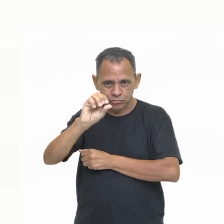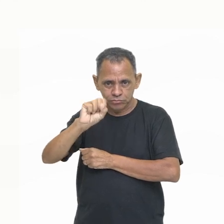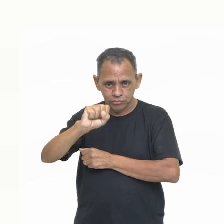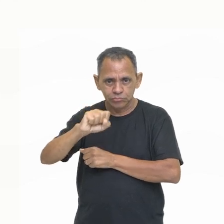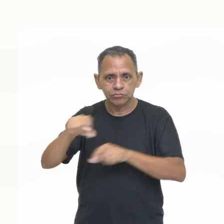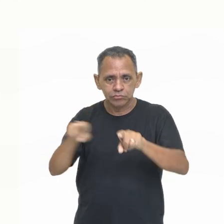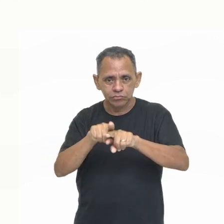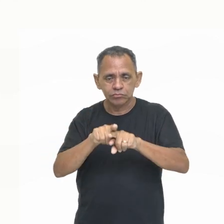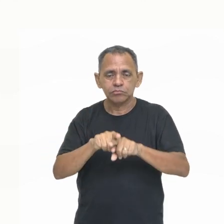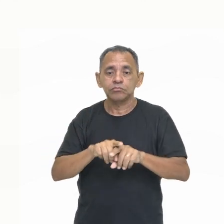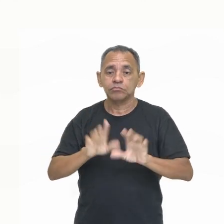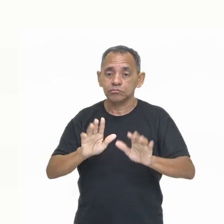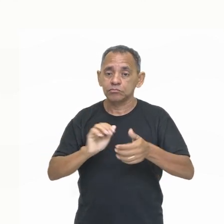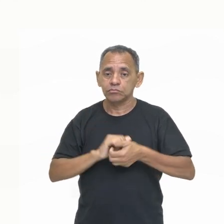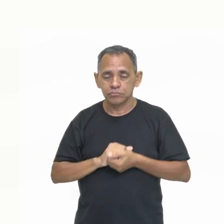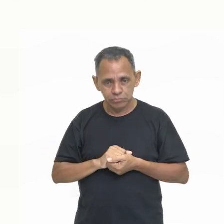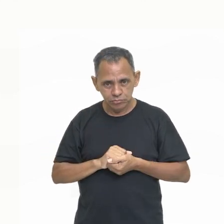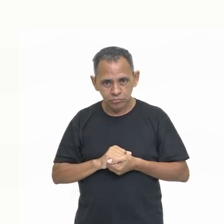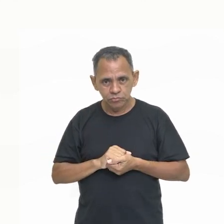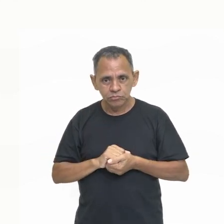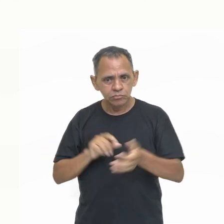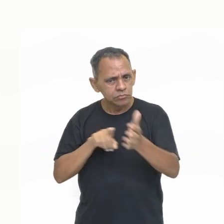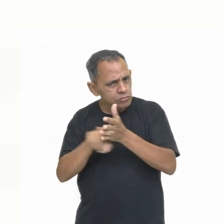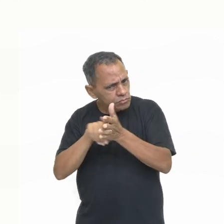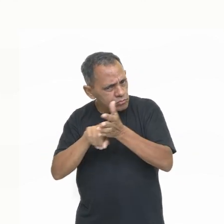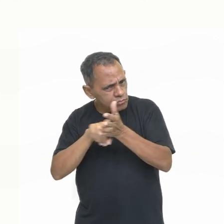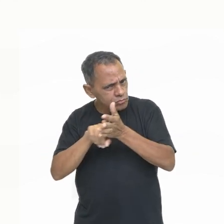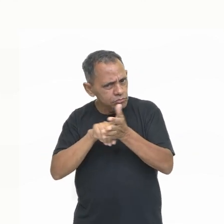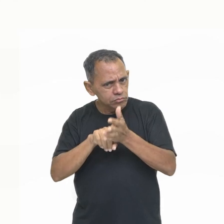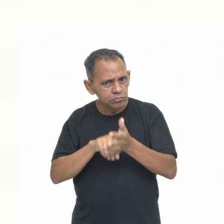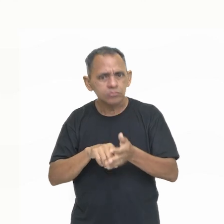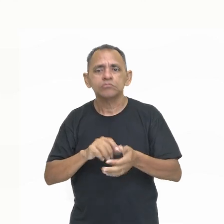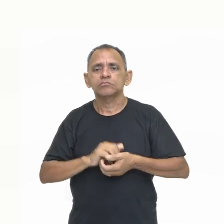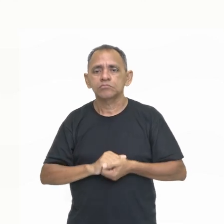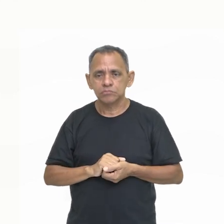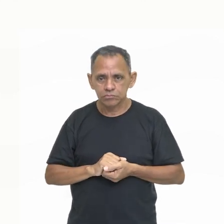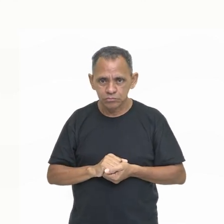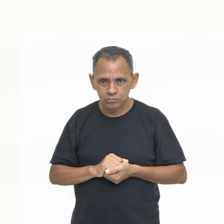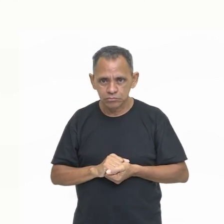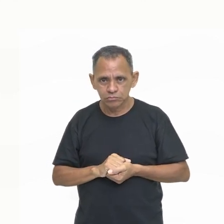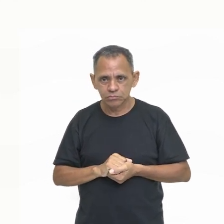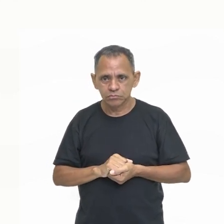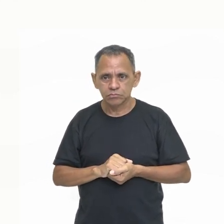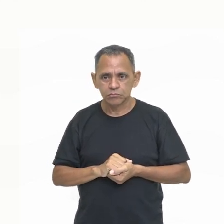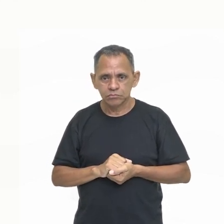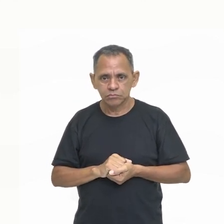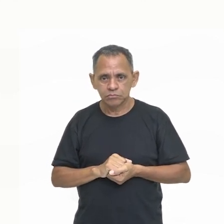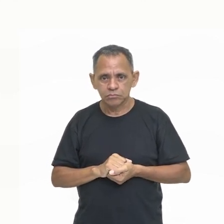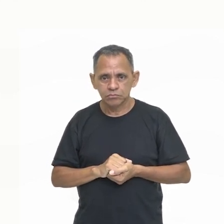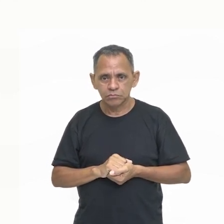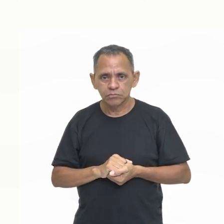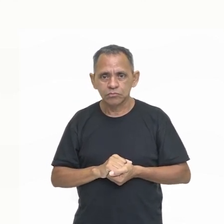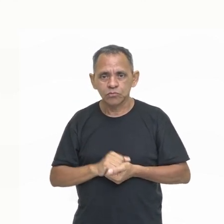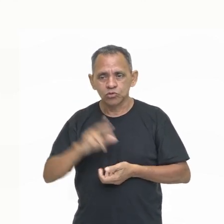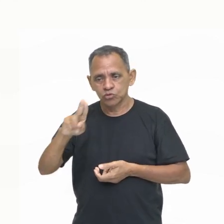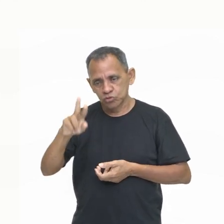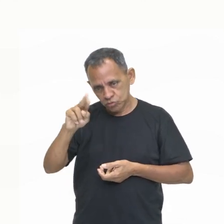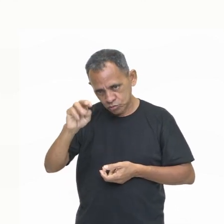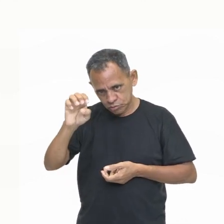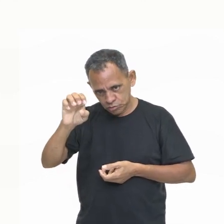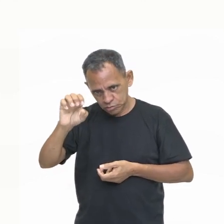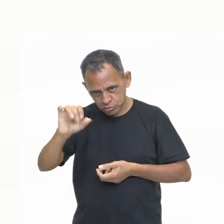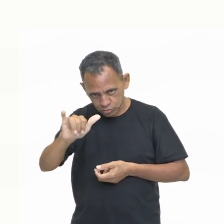de Stanley e Urey, e aí nós tivemos o surgimento de moléculas orgânicas após uma semana do início